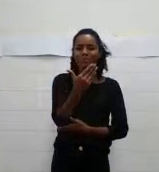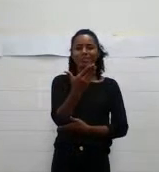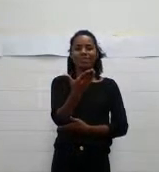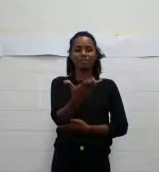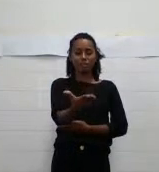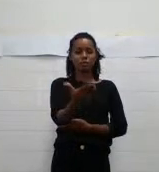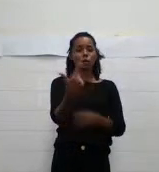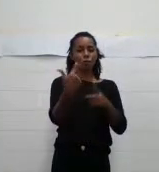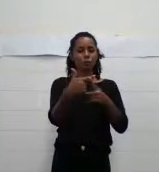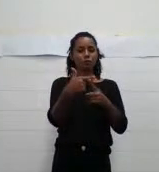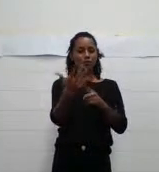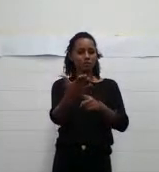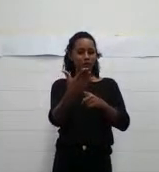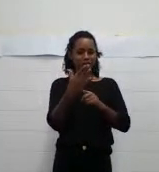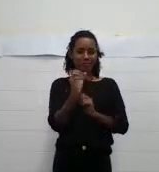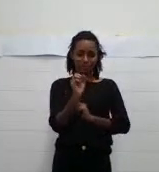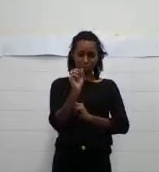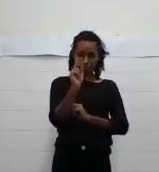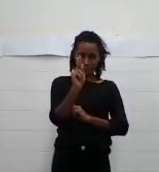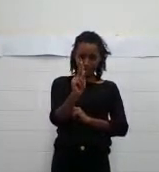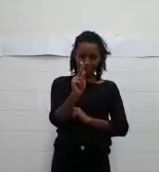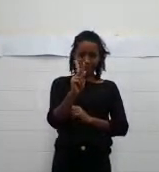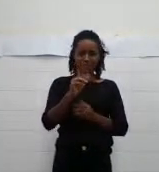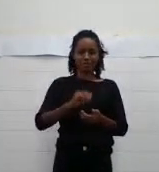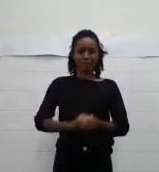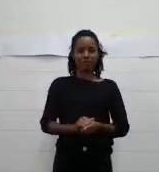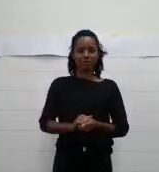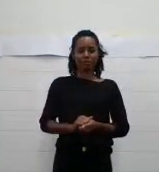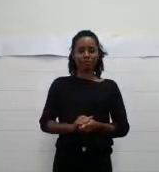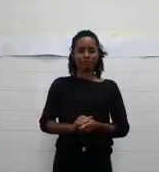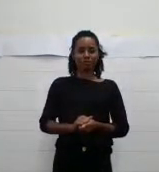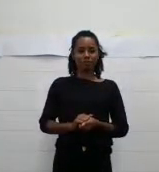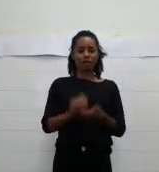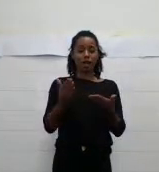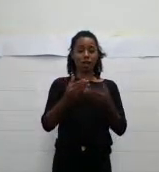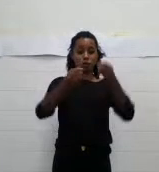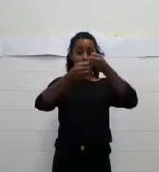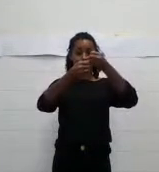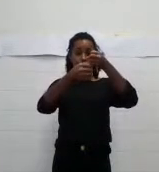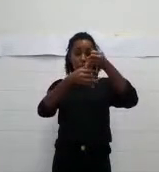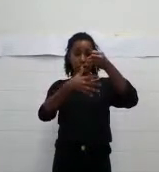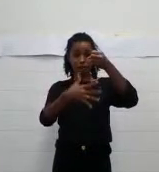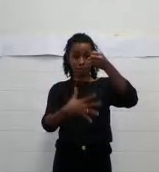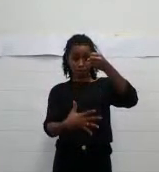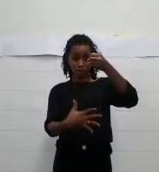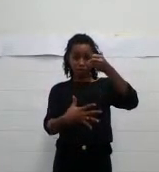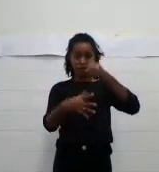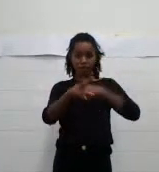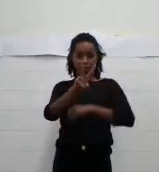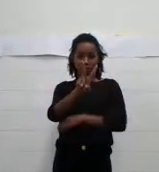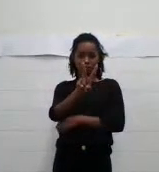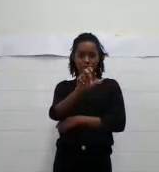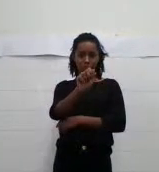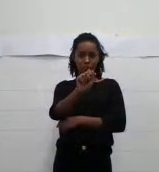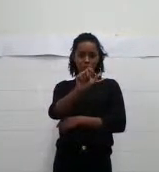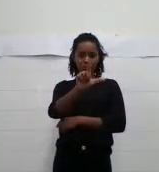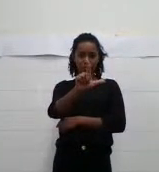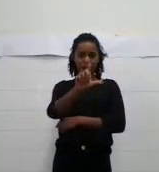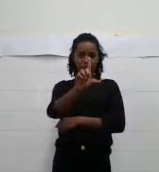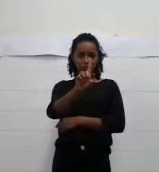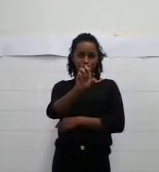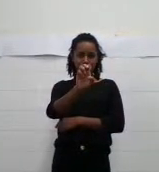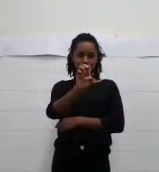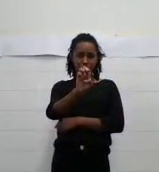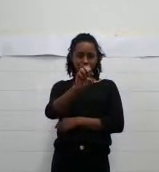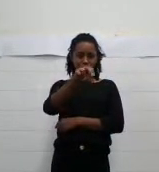de vocês, ok? Rose, aqui no chat, a Valdenice quis registrar